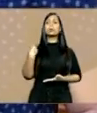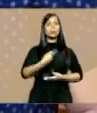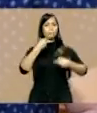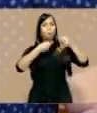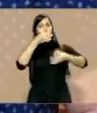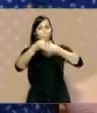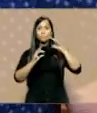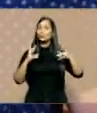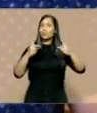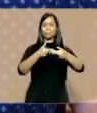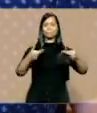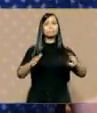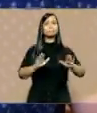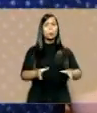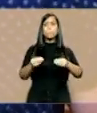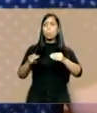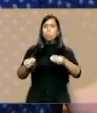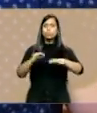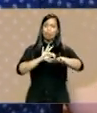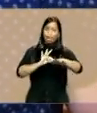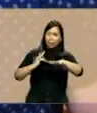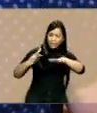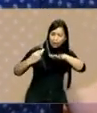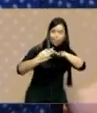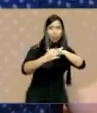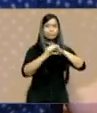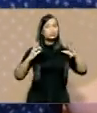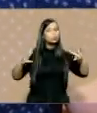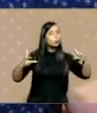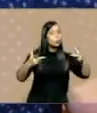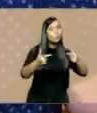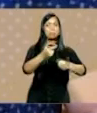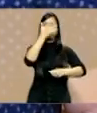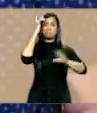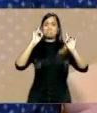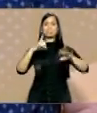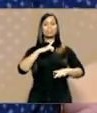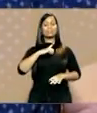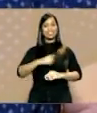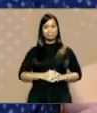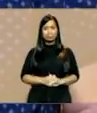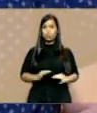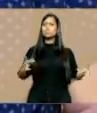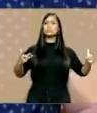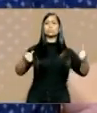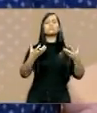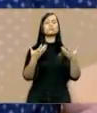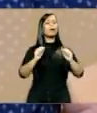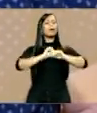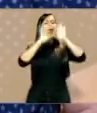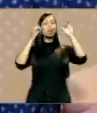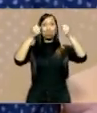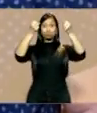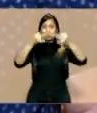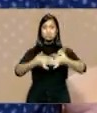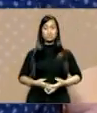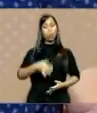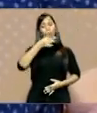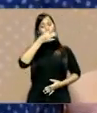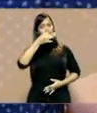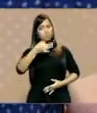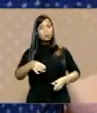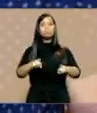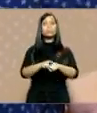Hoje em dia a gente quer opinar sobre tudo, não é? Com tantos canais disponíveis, todo mundo virou especialista. Todo mundo quer deixar bem claro